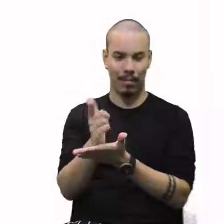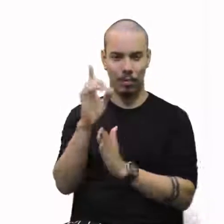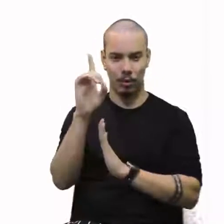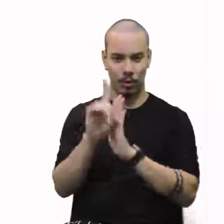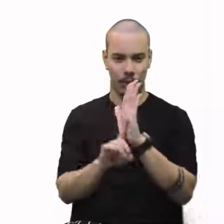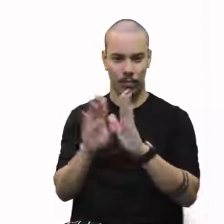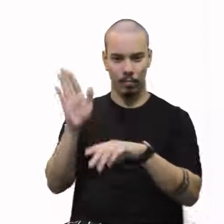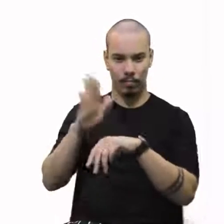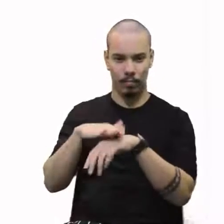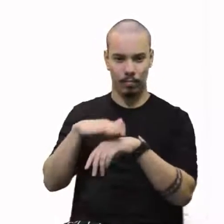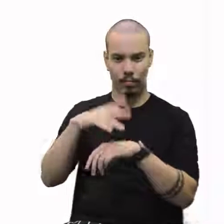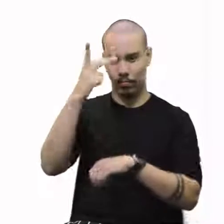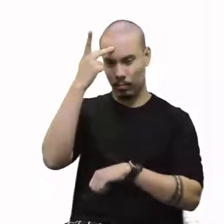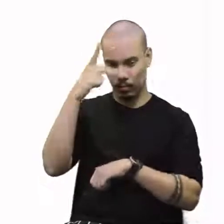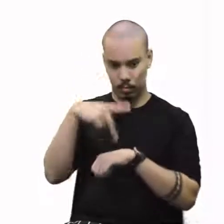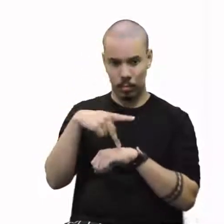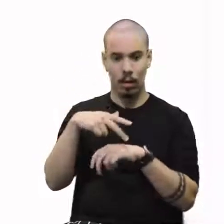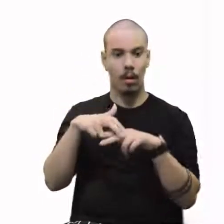todos os